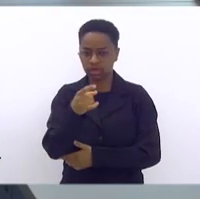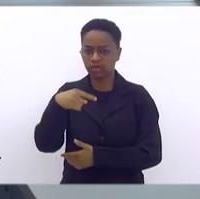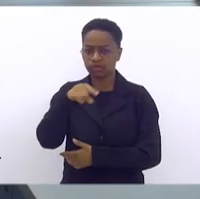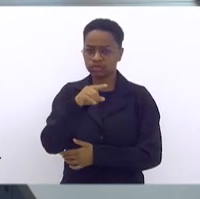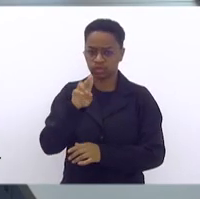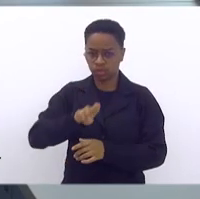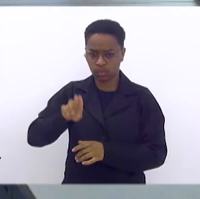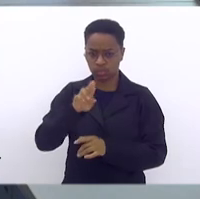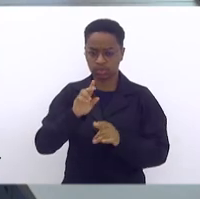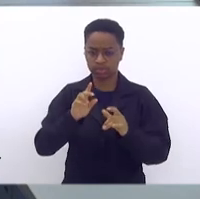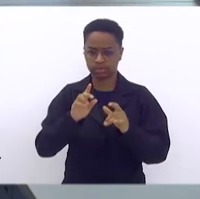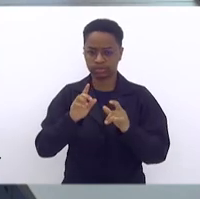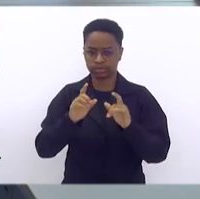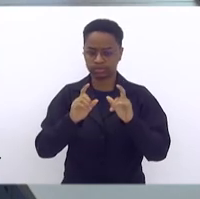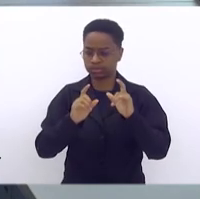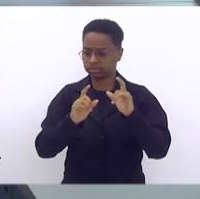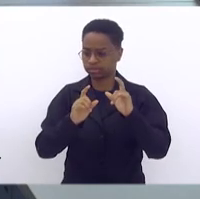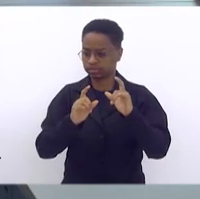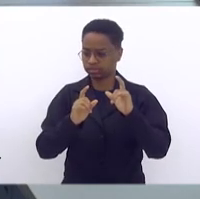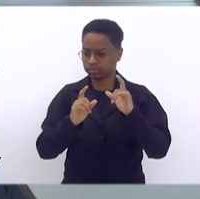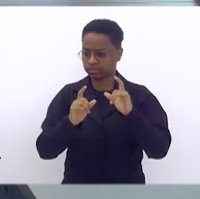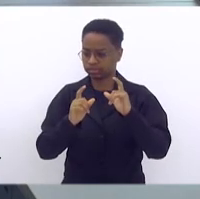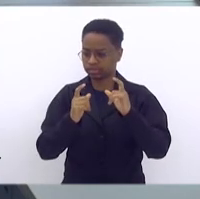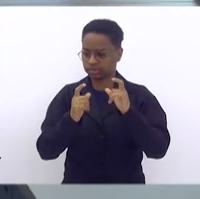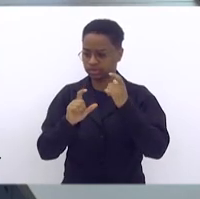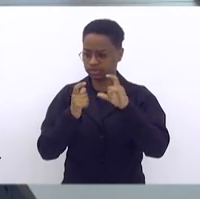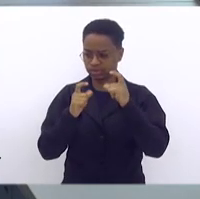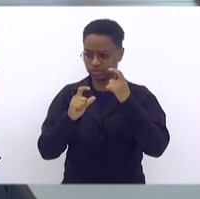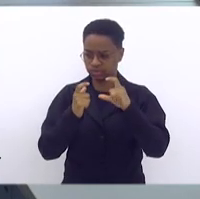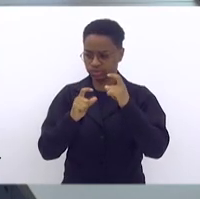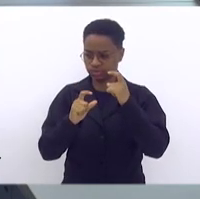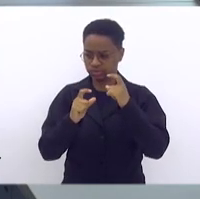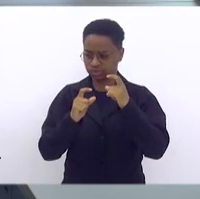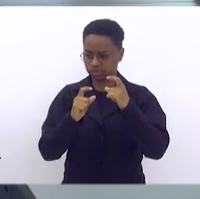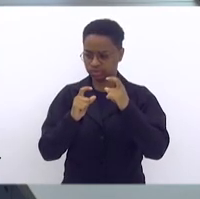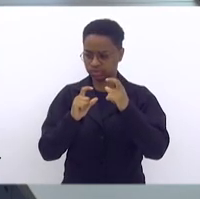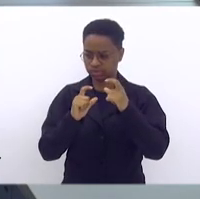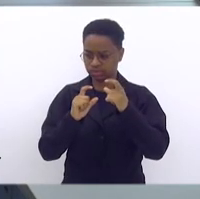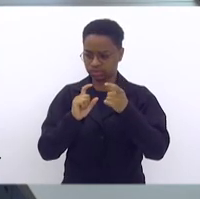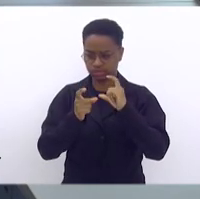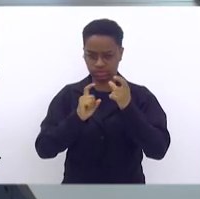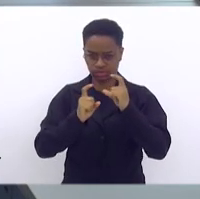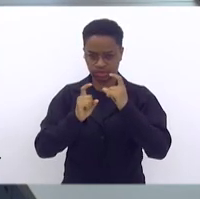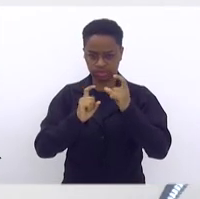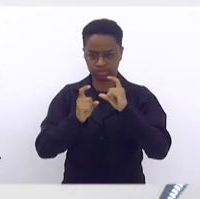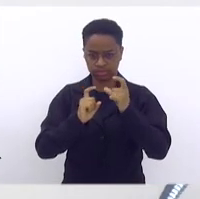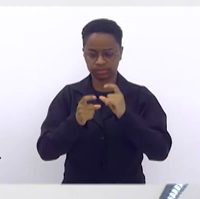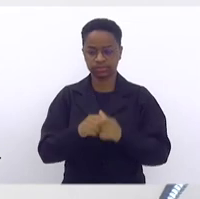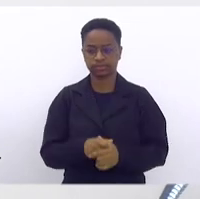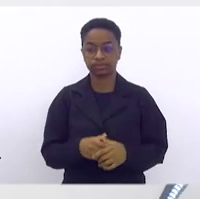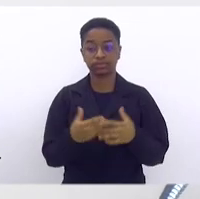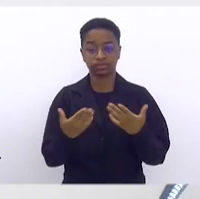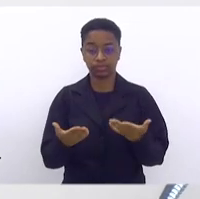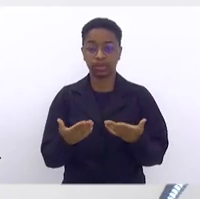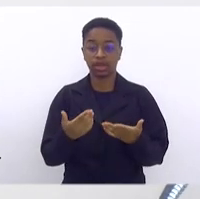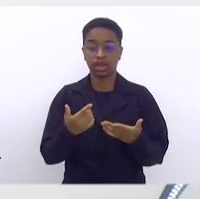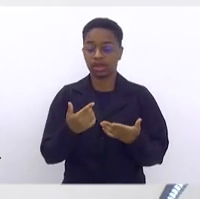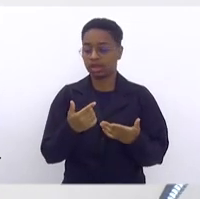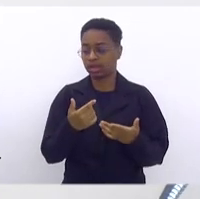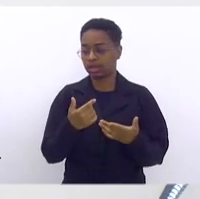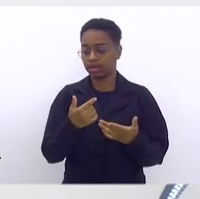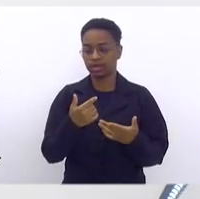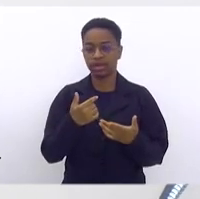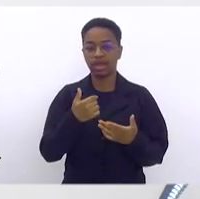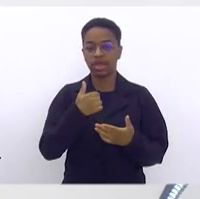TikTok? Não. Por falta de API mesmo. Então, eu sou muito a favor sobre a fake news, né,